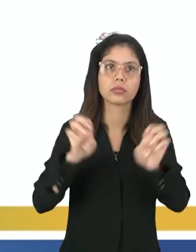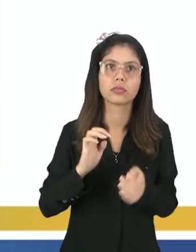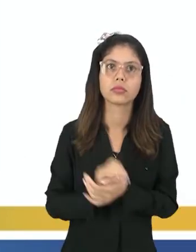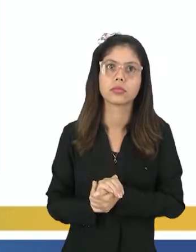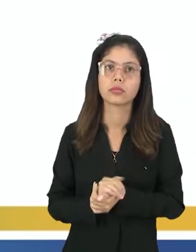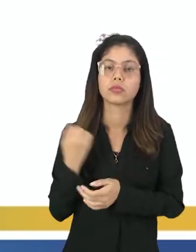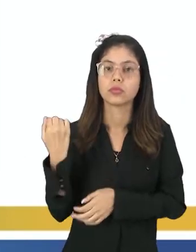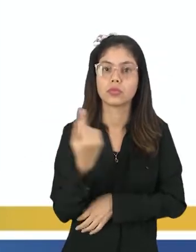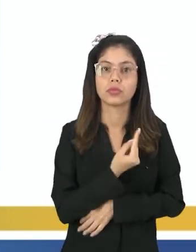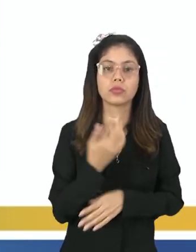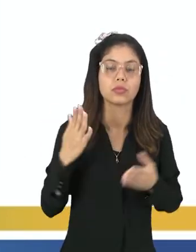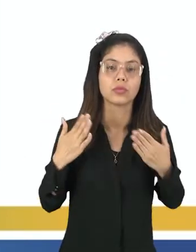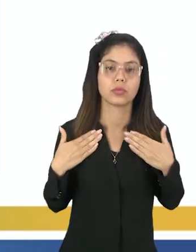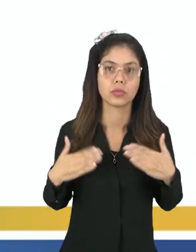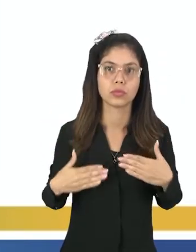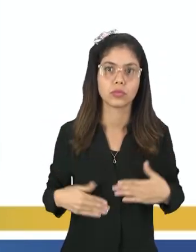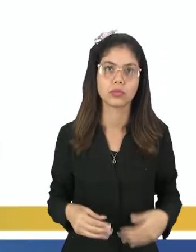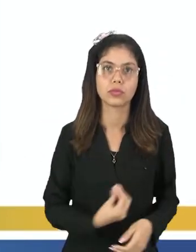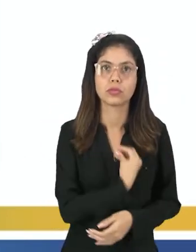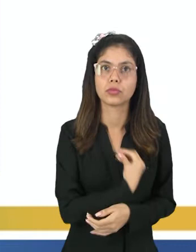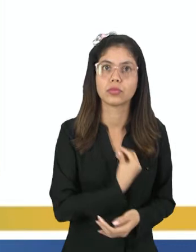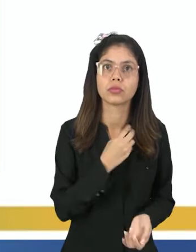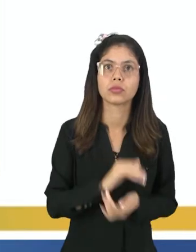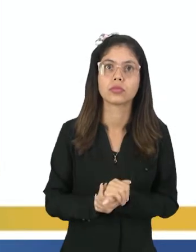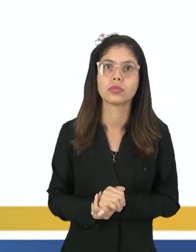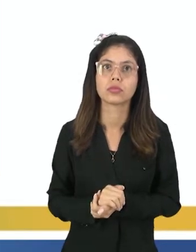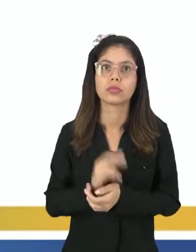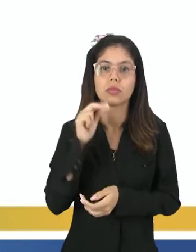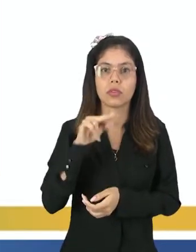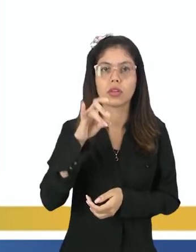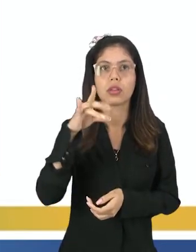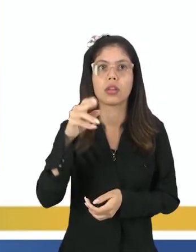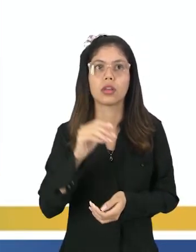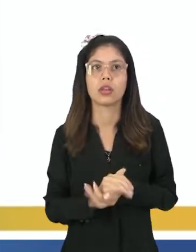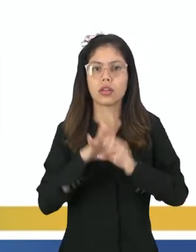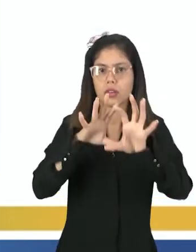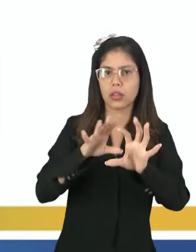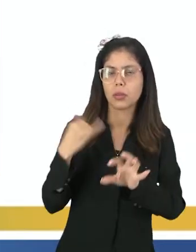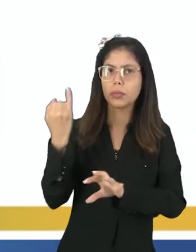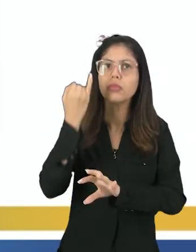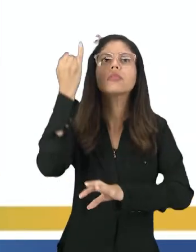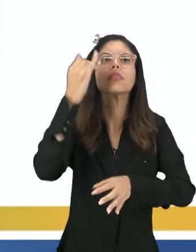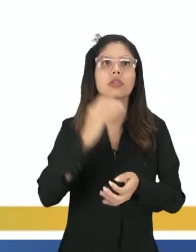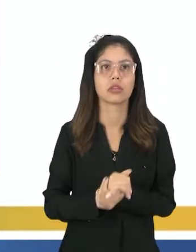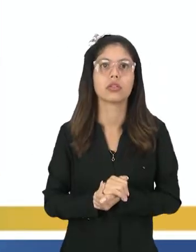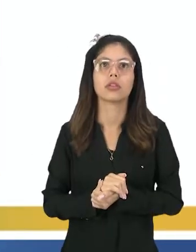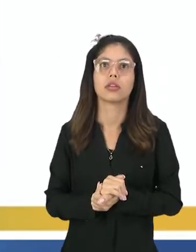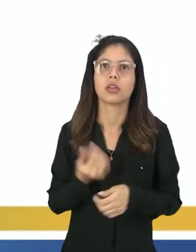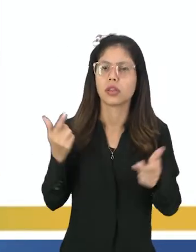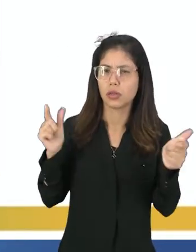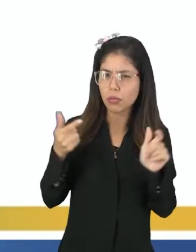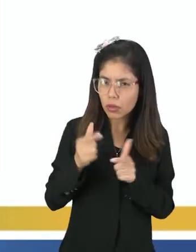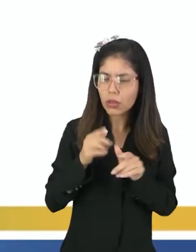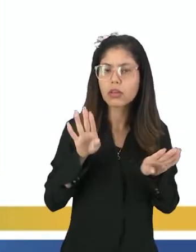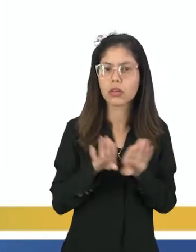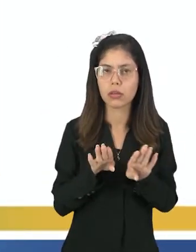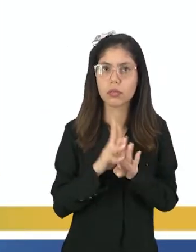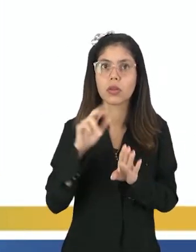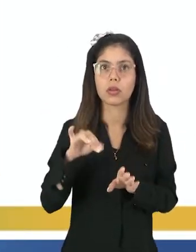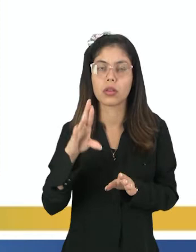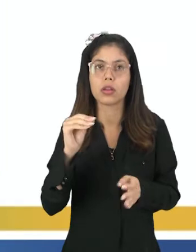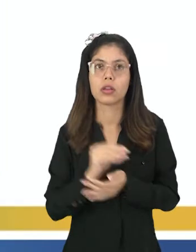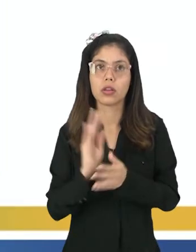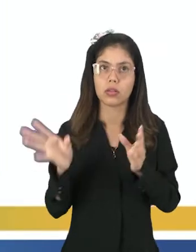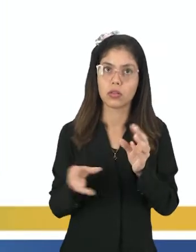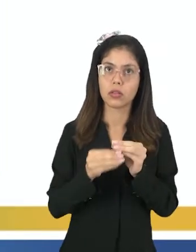estruturais e funcionais dos organismos vivos. São nossas unidades, assim, fundamentais e as menores unidades para